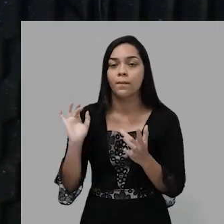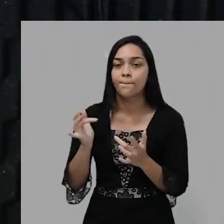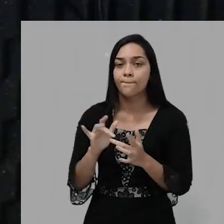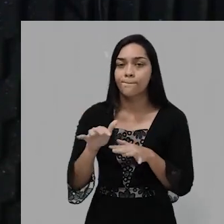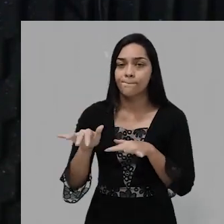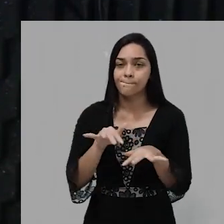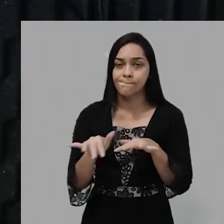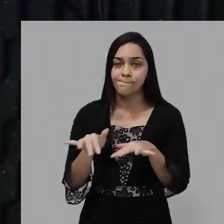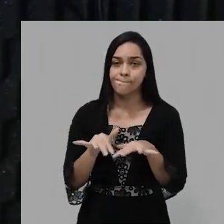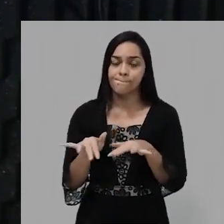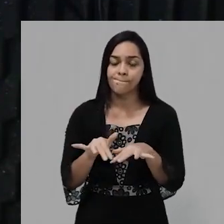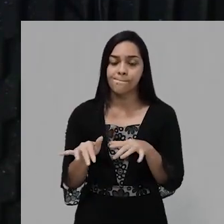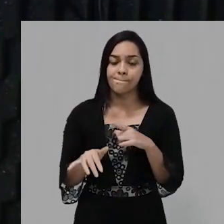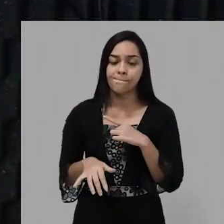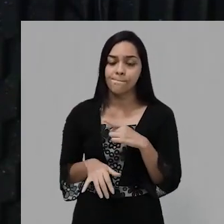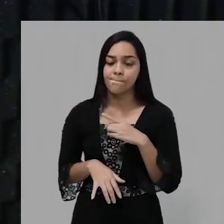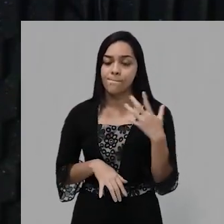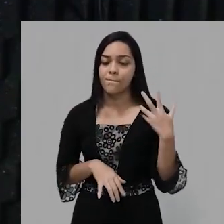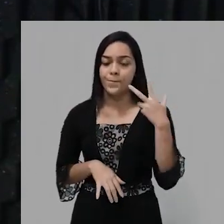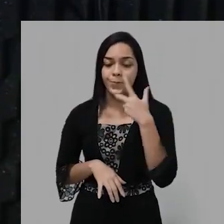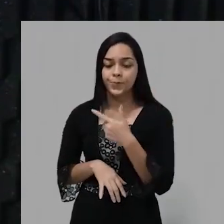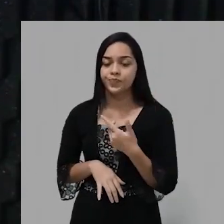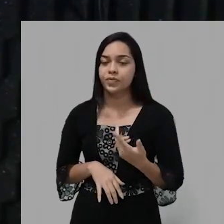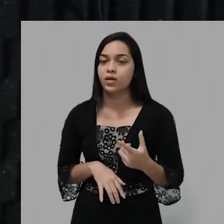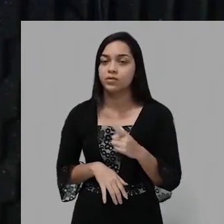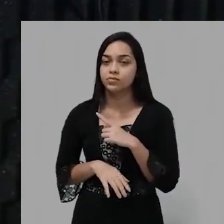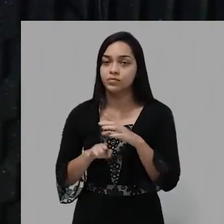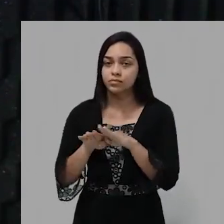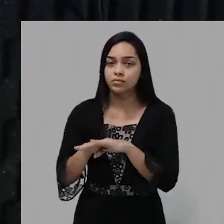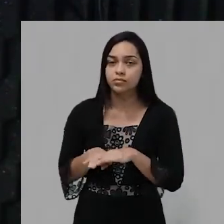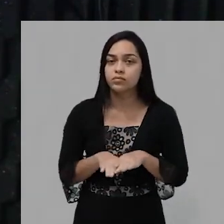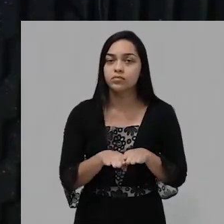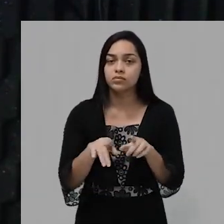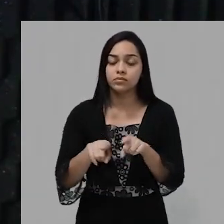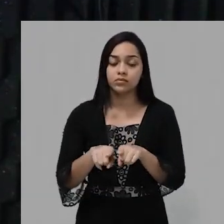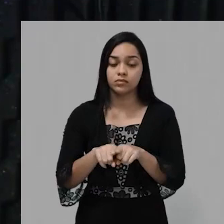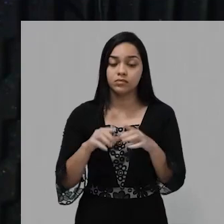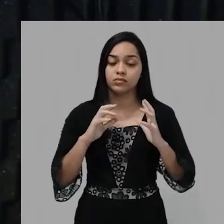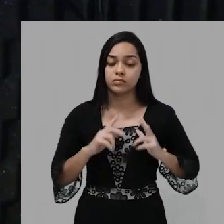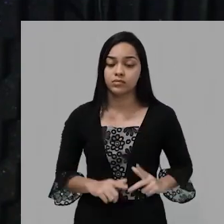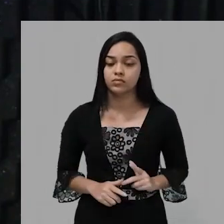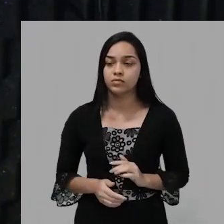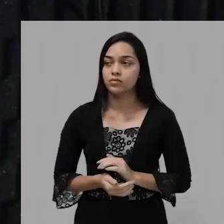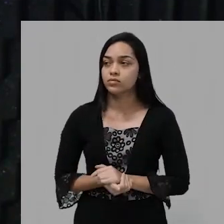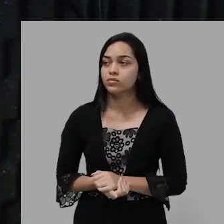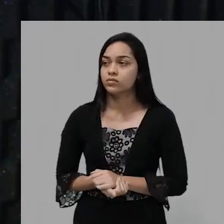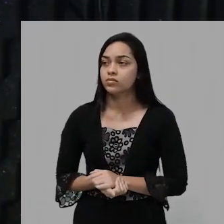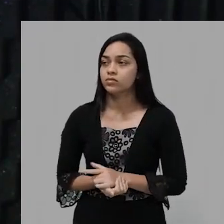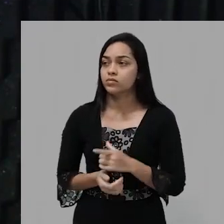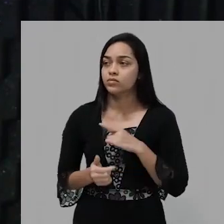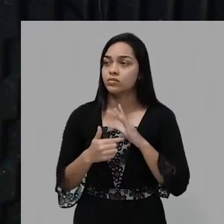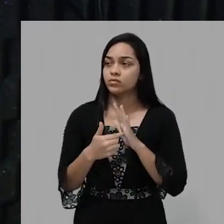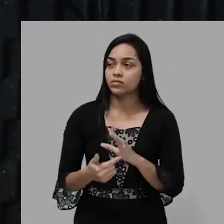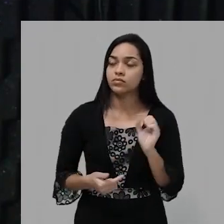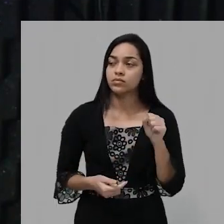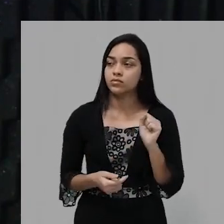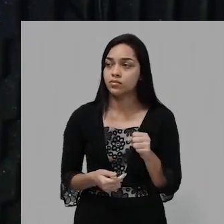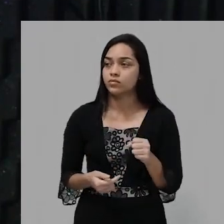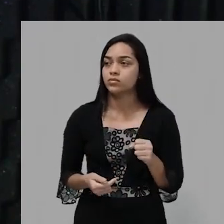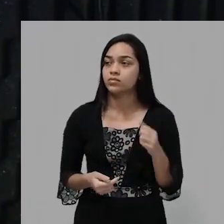desse movimento prezam pela perfeição, pelo equilíbrio e pela pureza das formas, deixando em evidência aí o